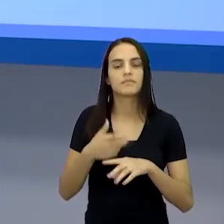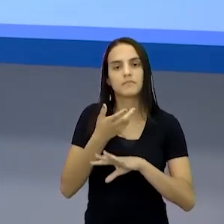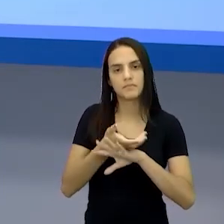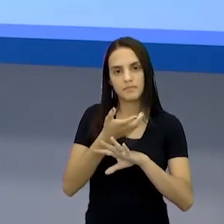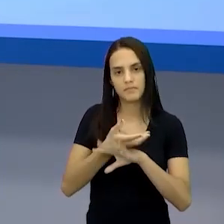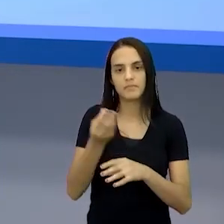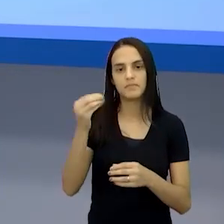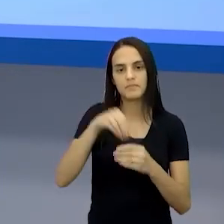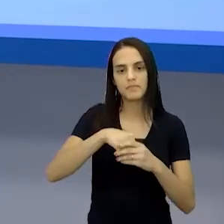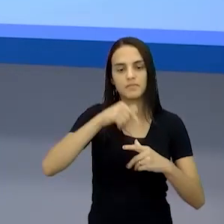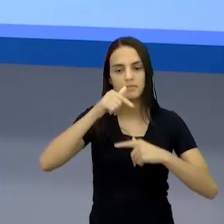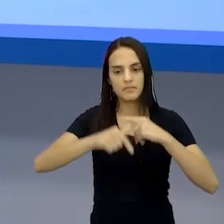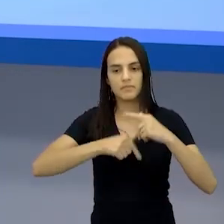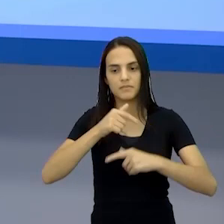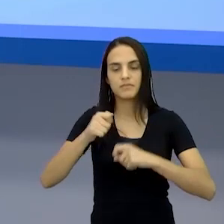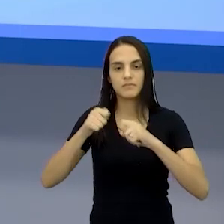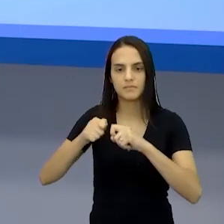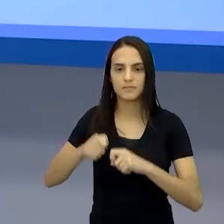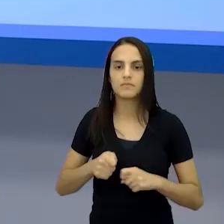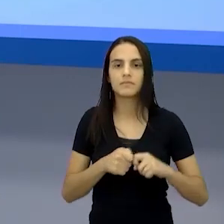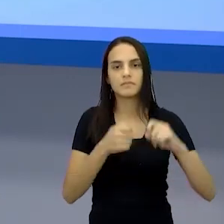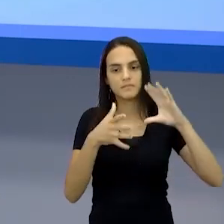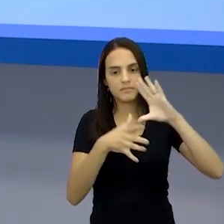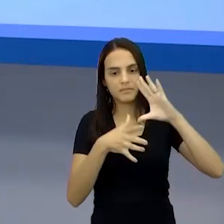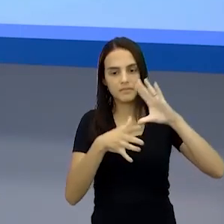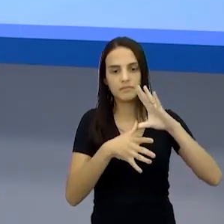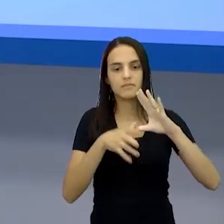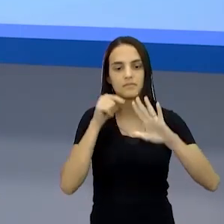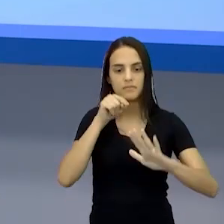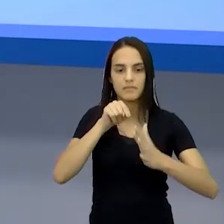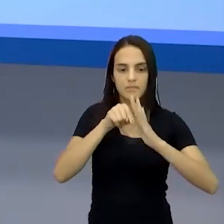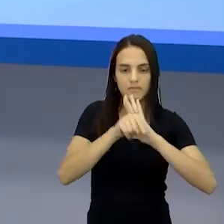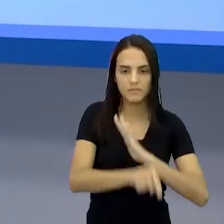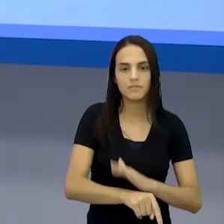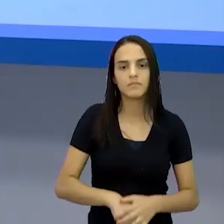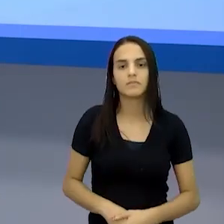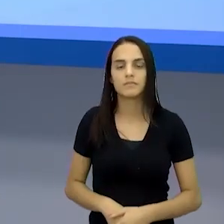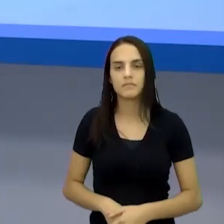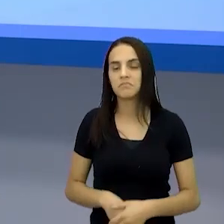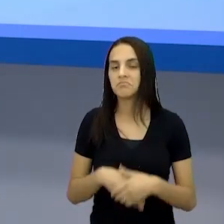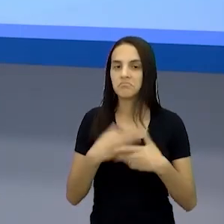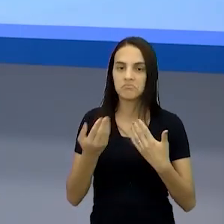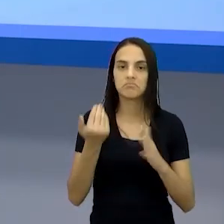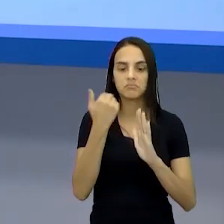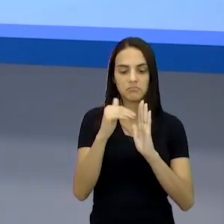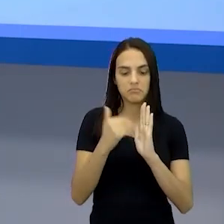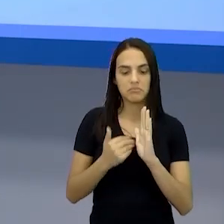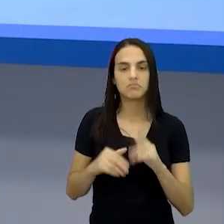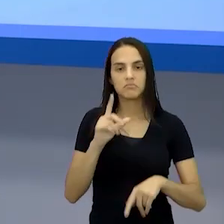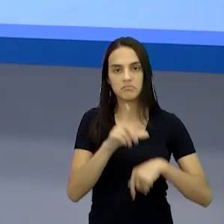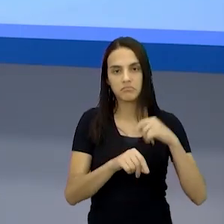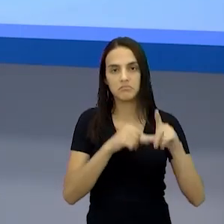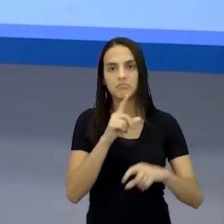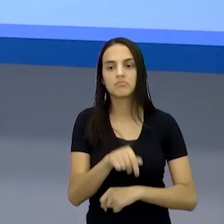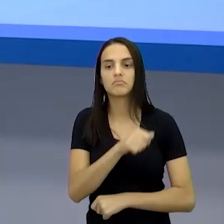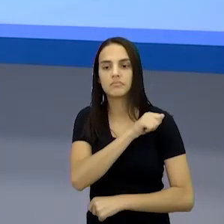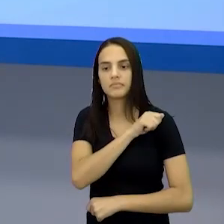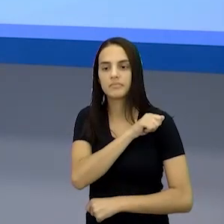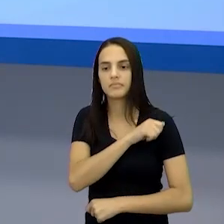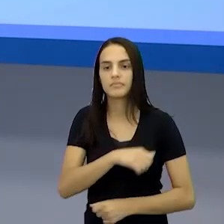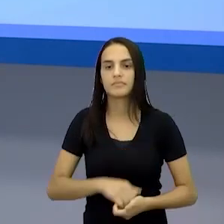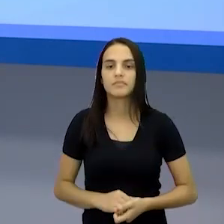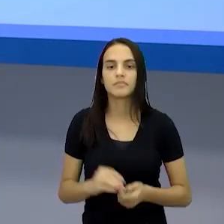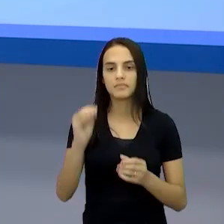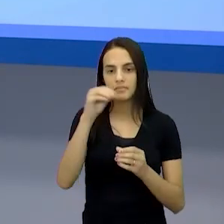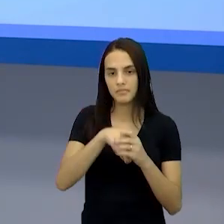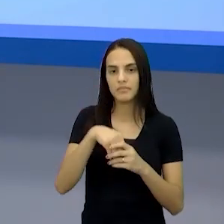interdisciplinaridade no trabalho feito aí pelo mapa, pelos aprofundamentos, pelos itinerários escolhidos aí pelos alunos,